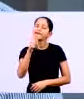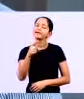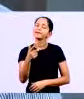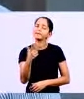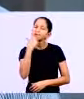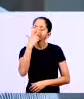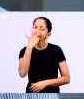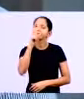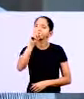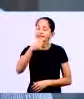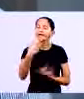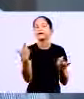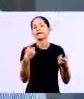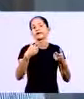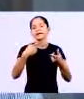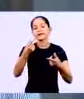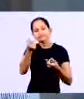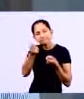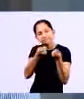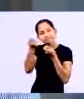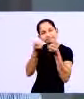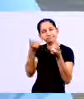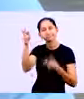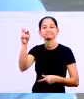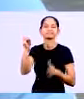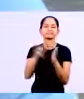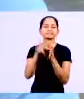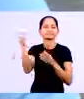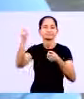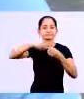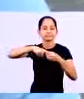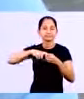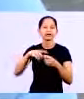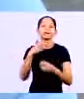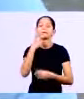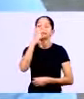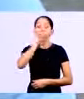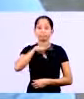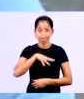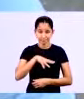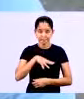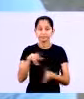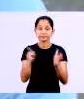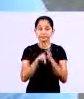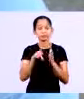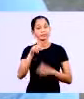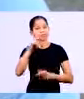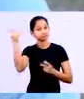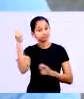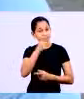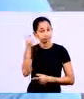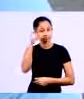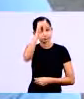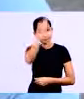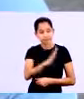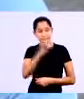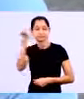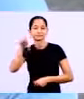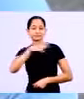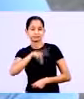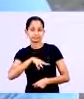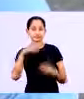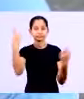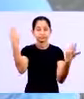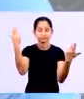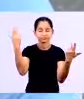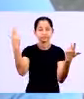por causa em virtude das transações comerciais, é o que eu ouvi falar, né? A língua portuguesa é falada, além de Portugal, Brasil, por São Tomé e